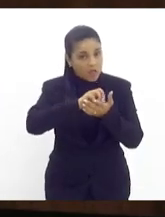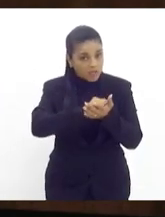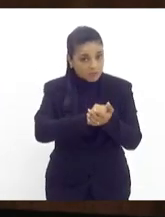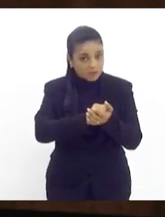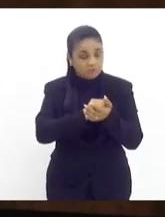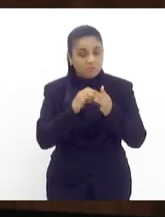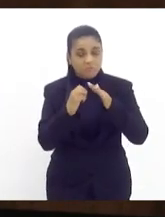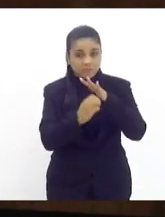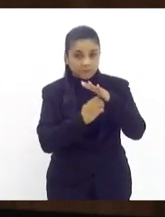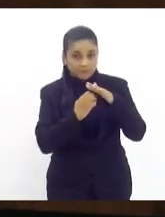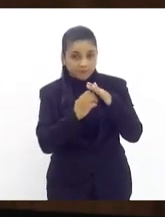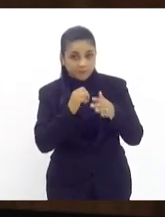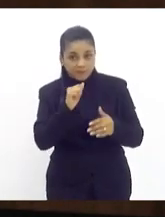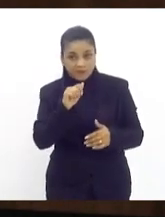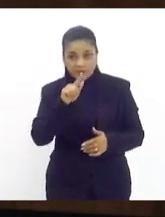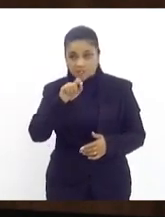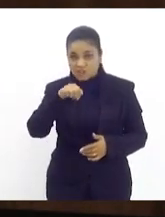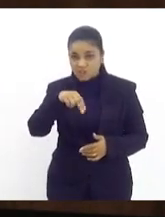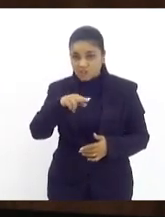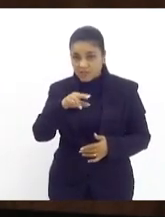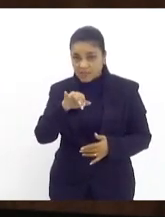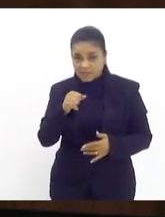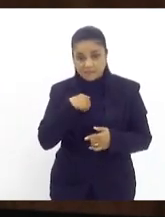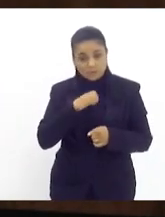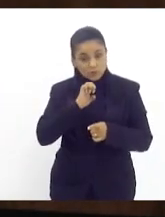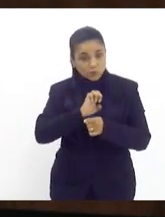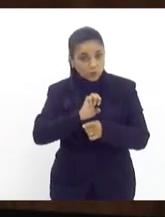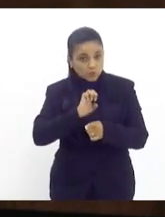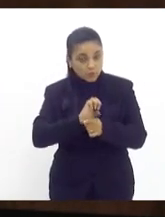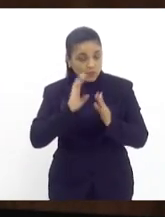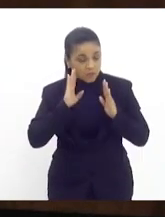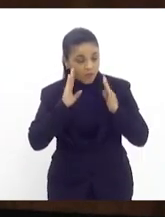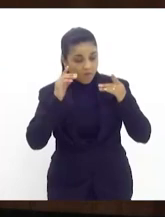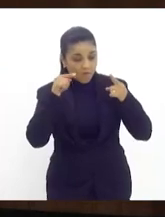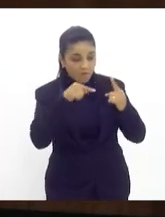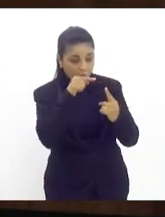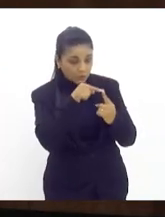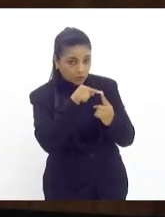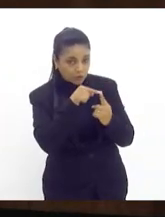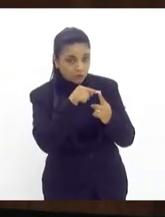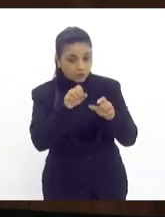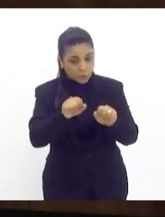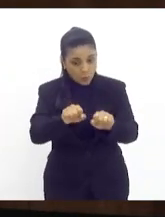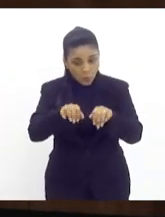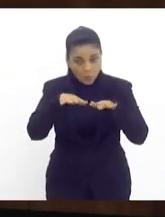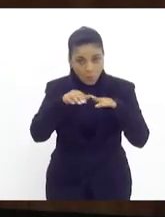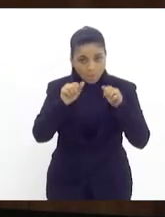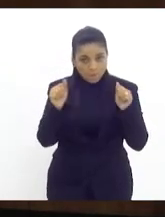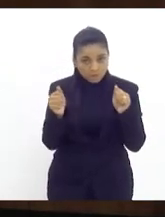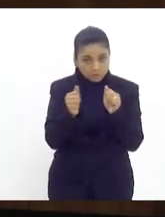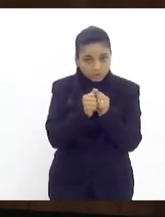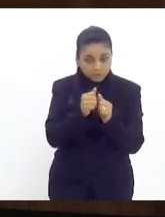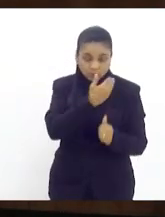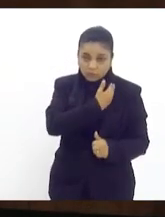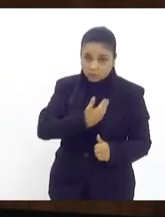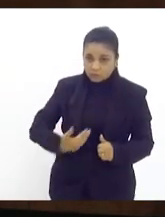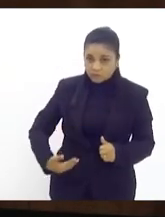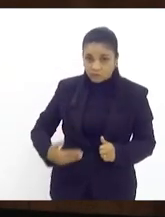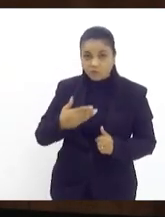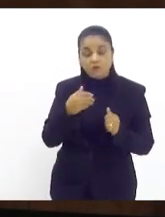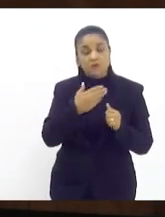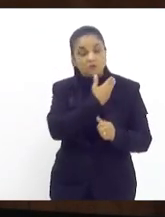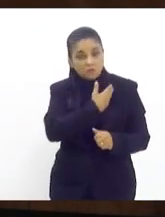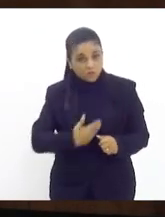deve ser um equipamento de Estado e que ela deve estar voltada junto com o Parlamento e junto com o Governo do Estado e com o Governo